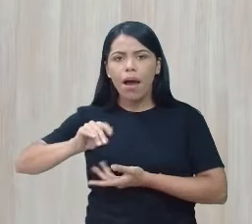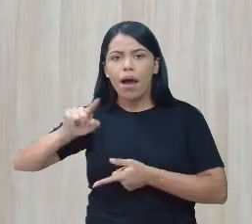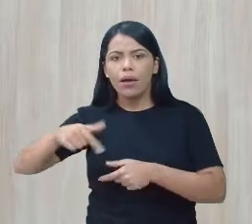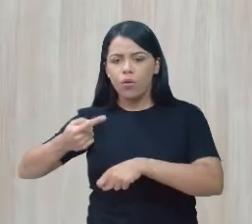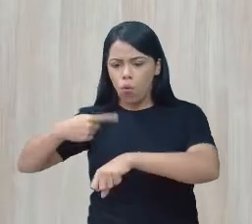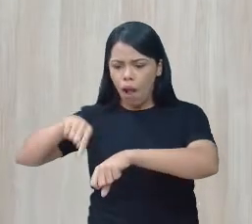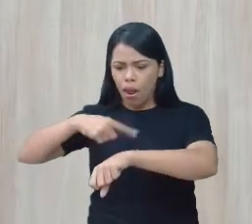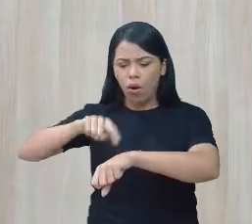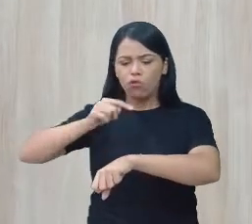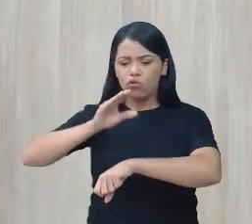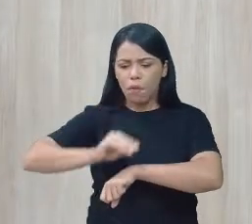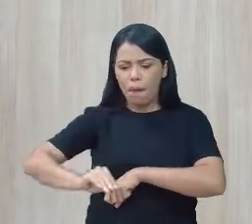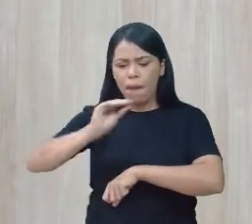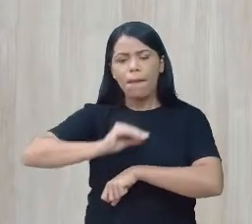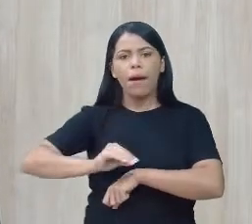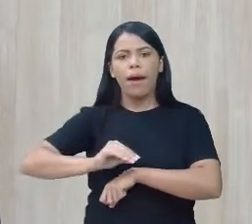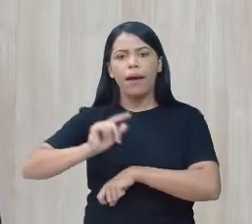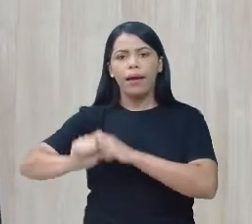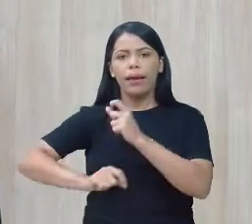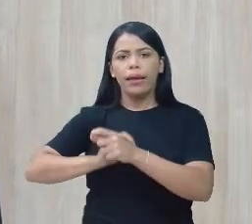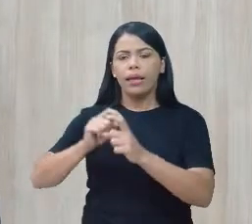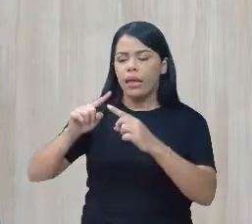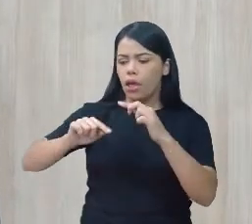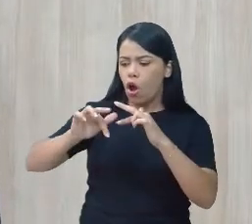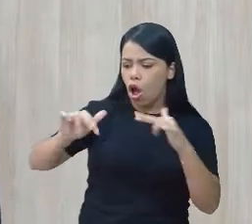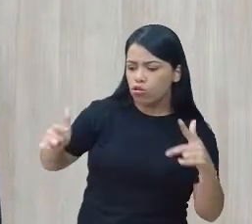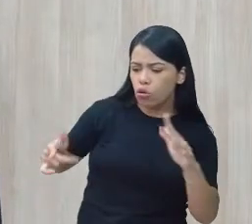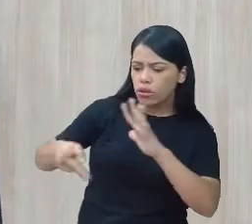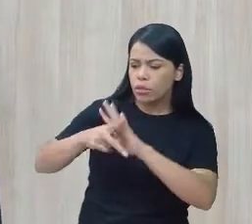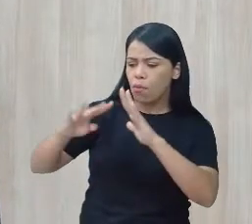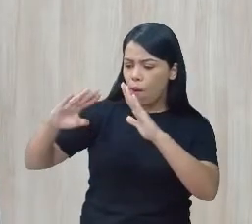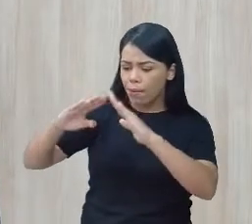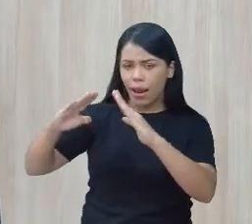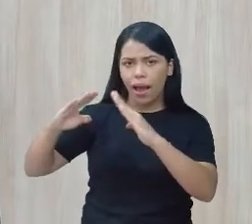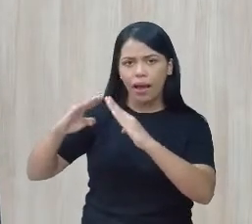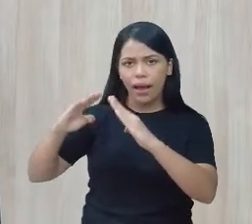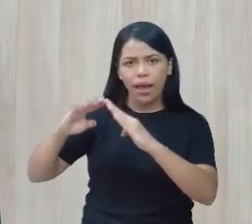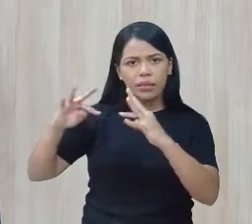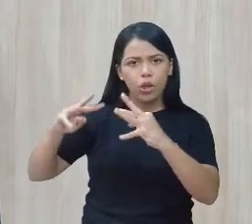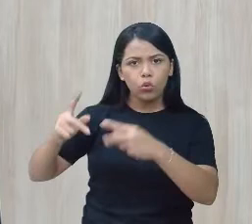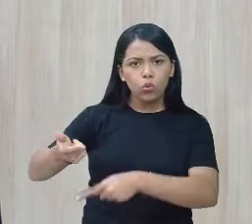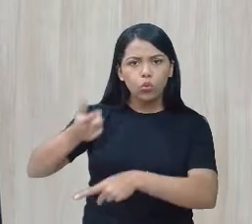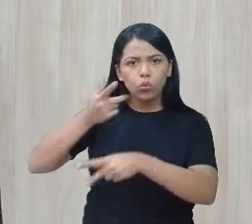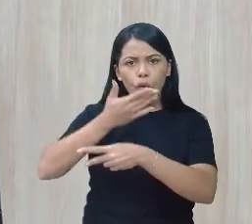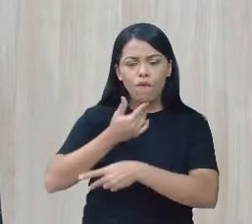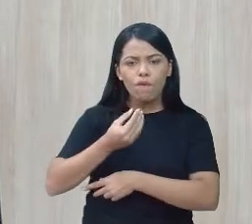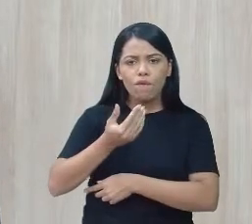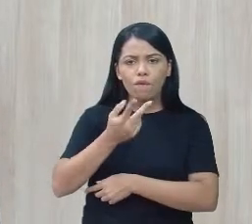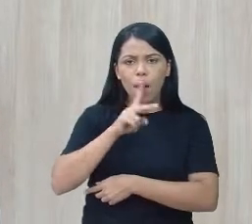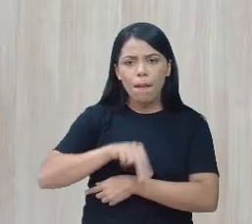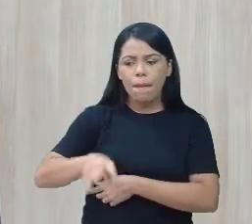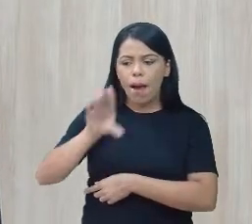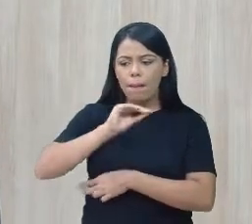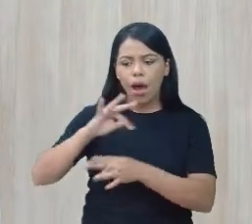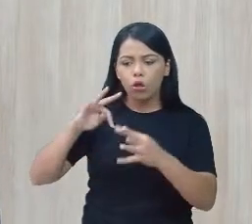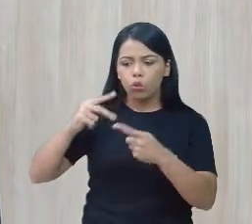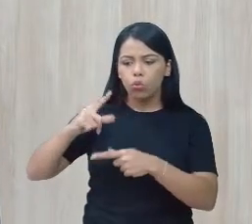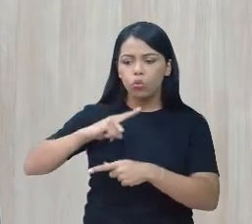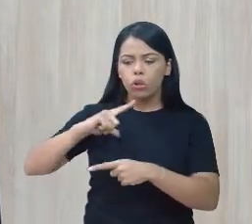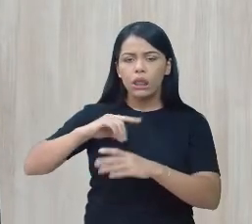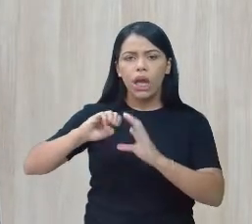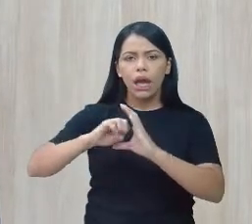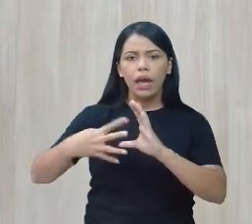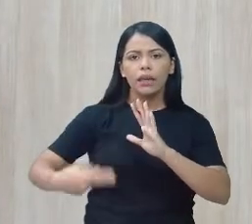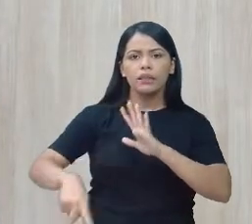relógio. Então, essa mobília da Casa da Fera, que também tinha essas características